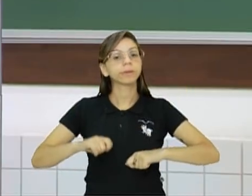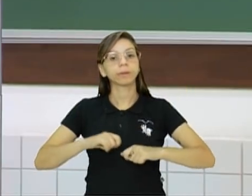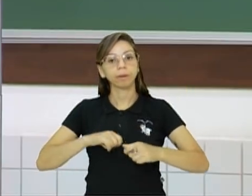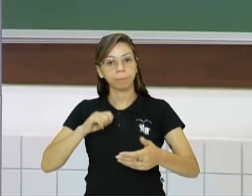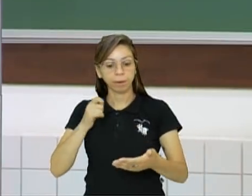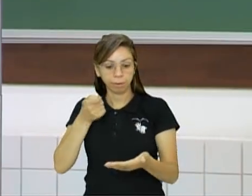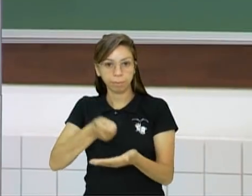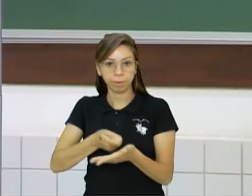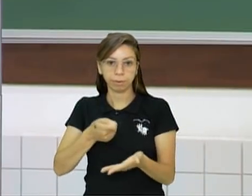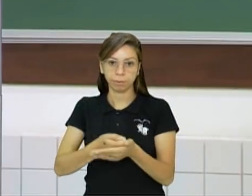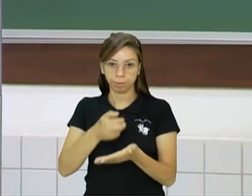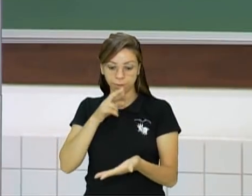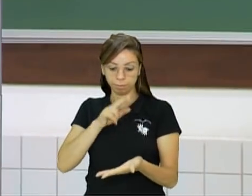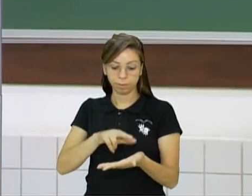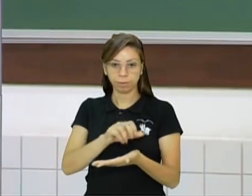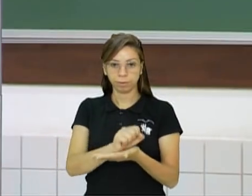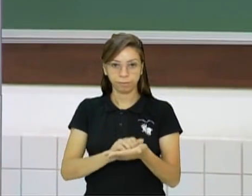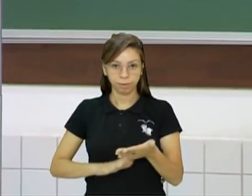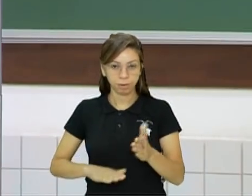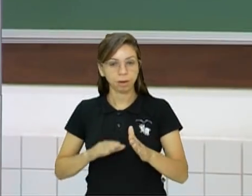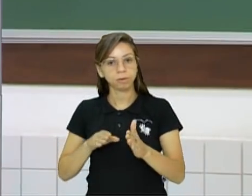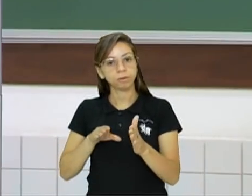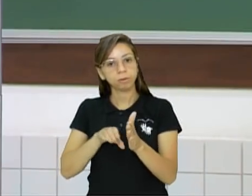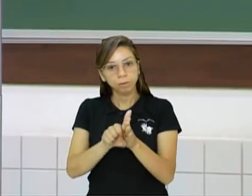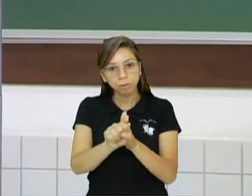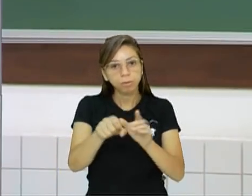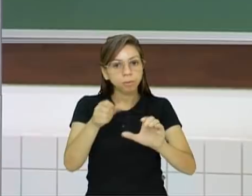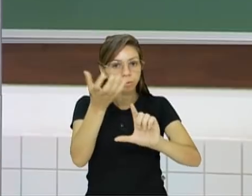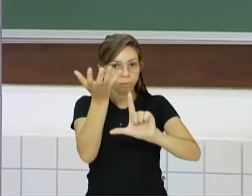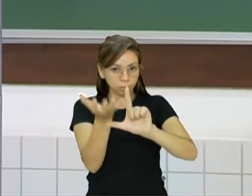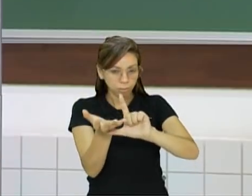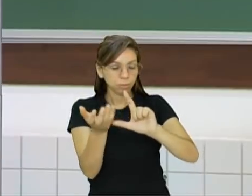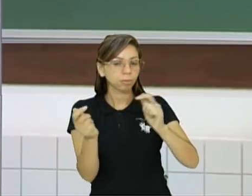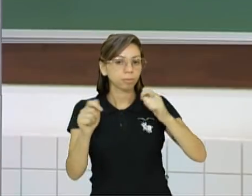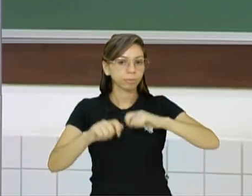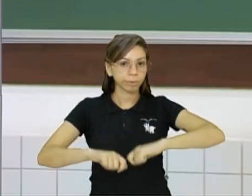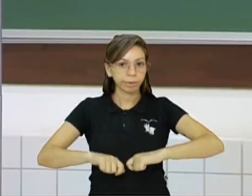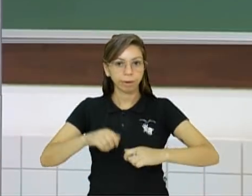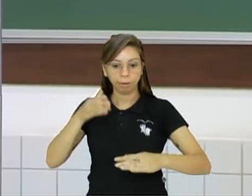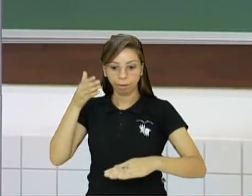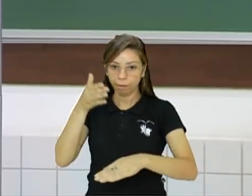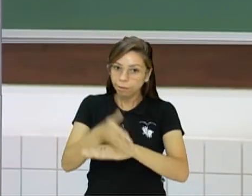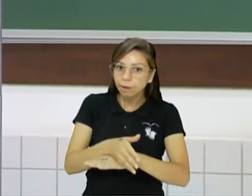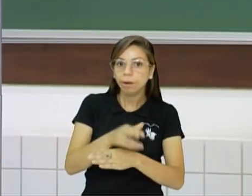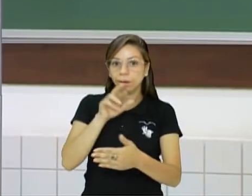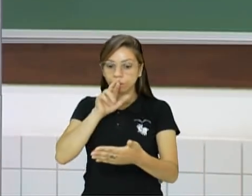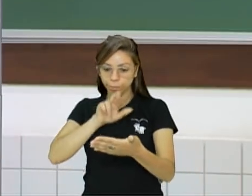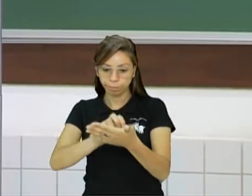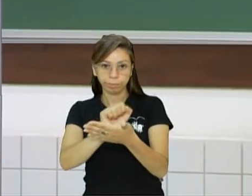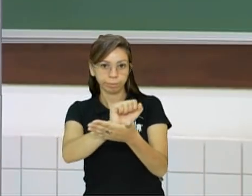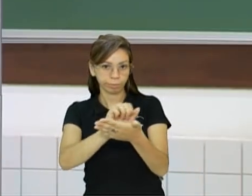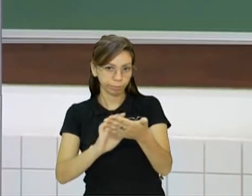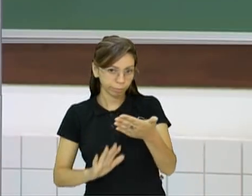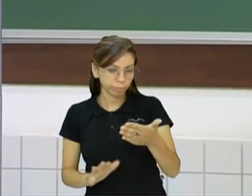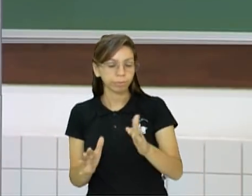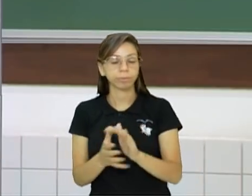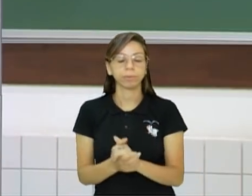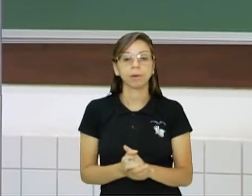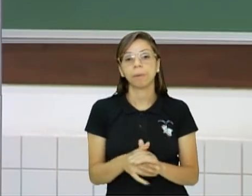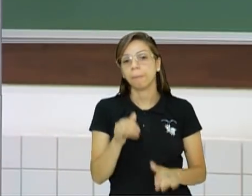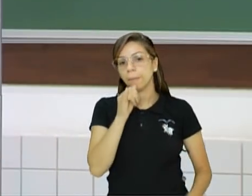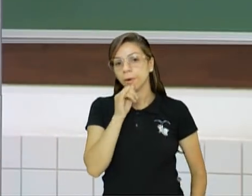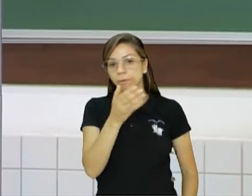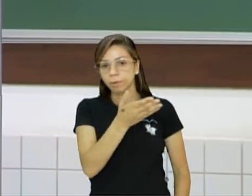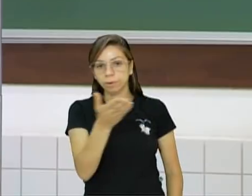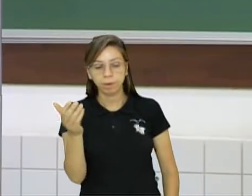Classroom. Vai ter sim, tá? Entra no Classroom, faça as atividades. Quem não tem acesso